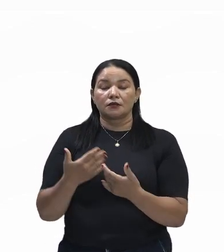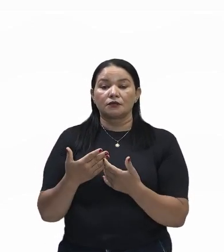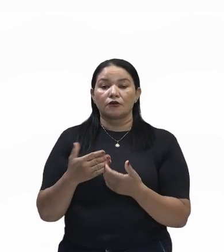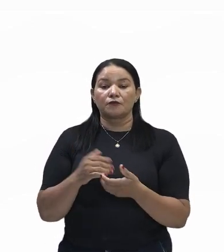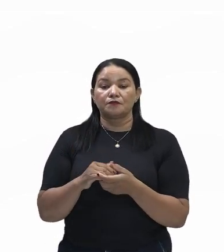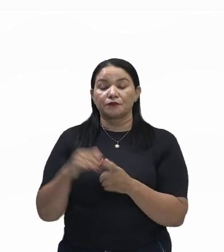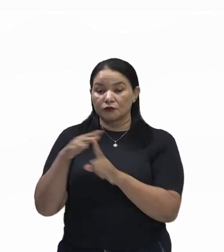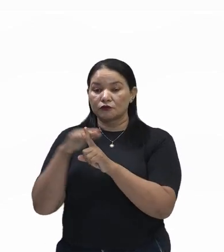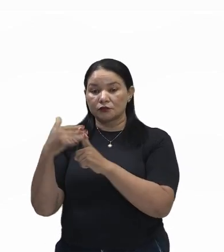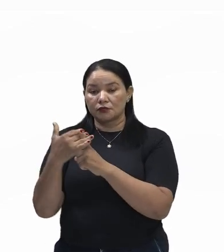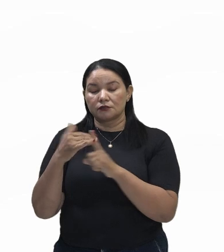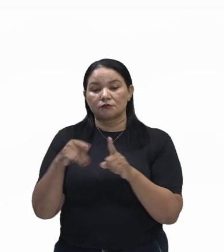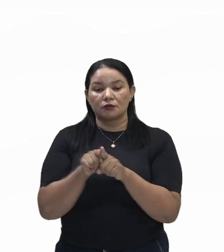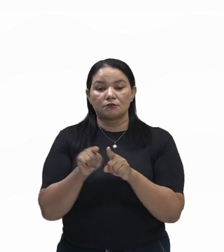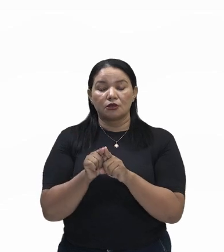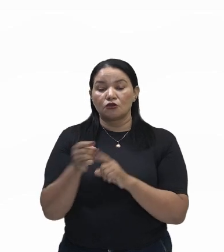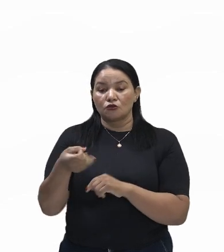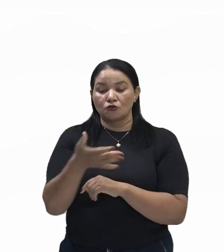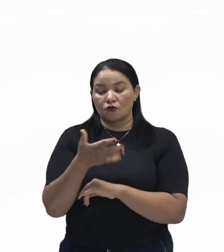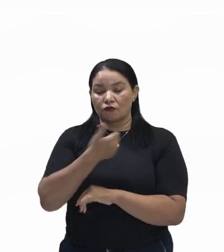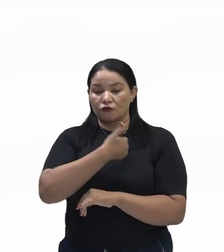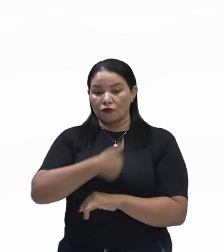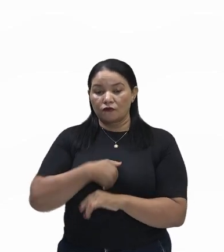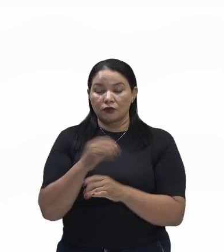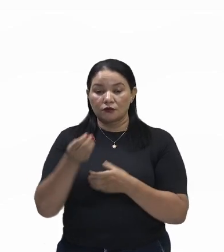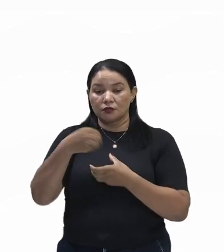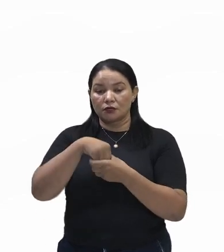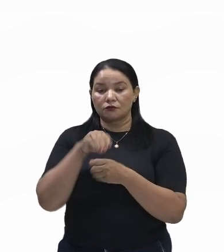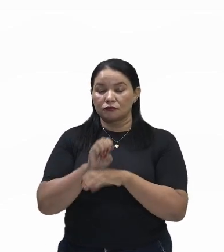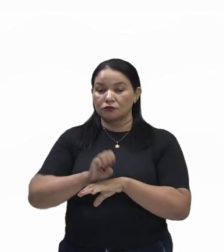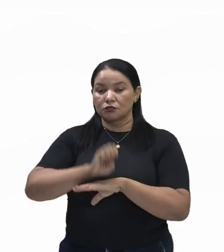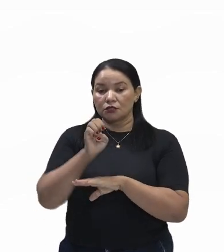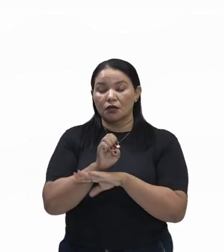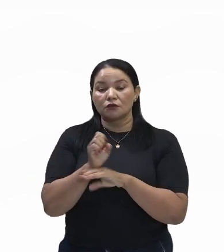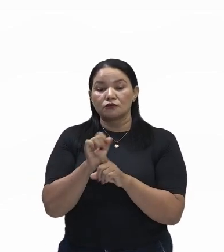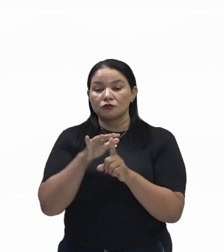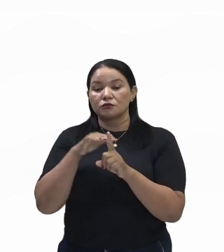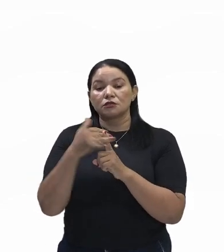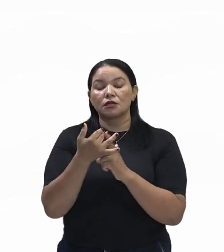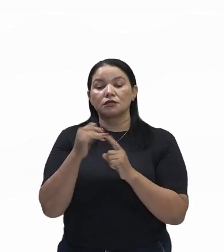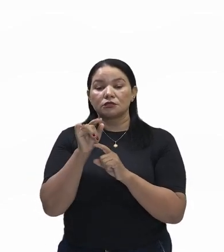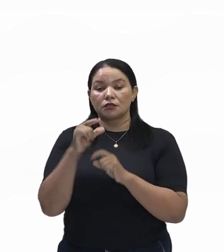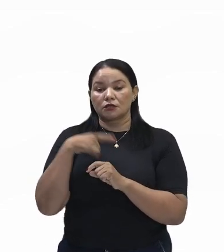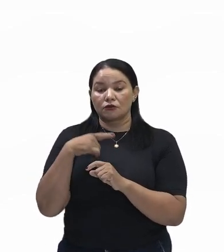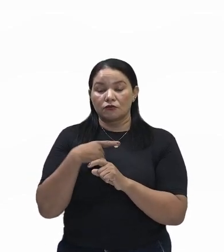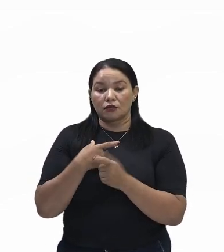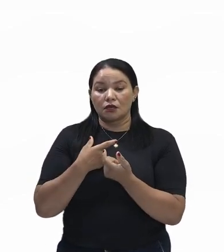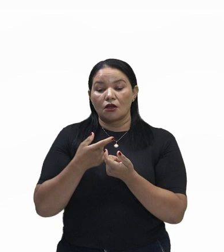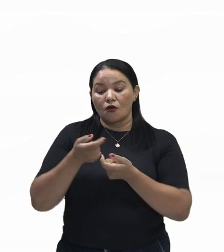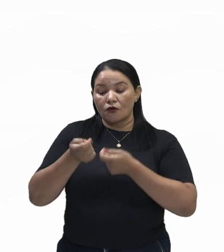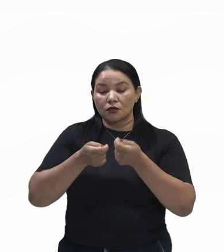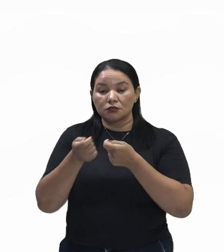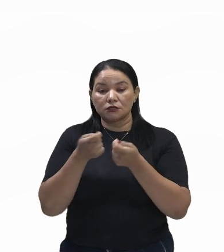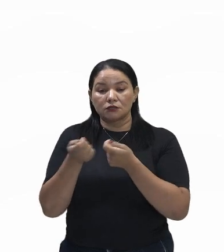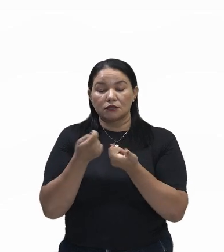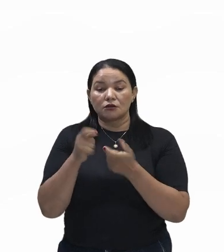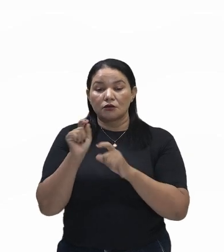dentro desse novo Estado socialista, ele vai gerenciar a economia a partir